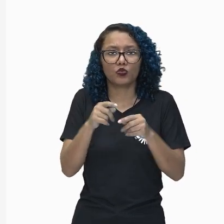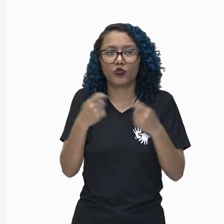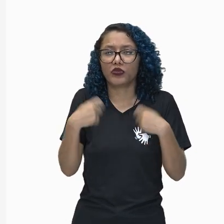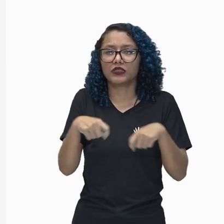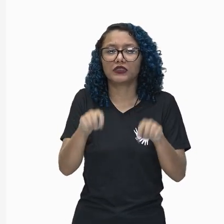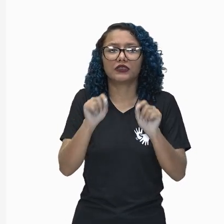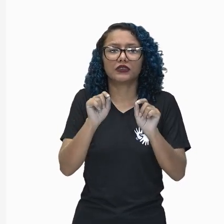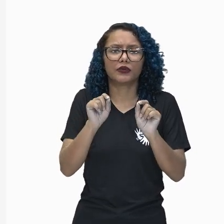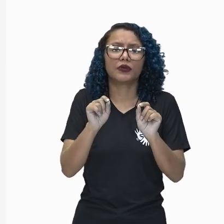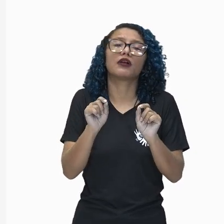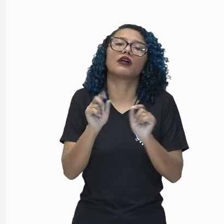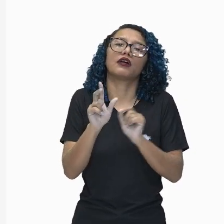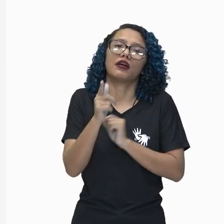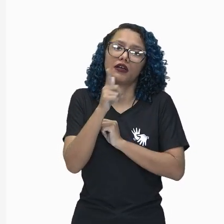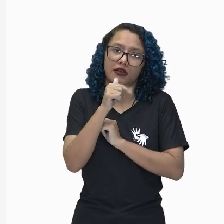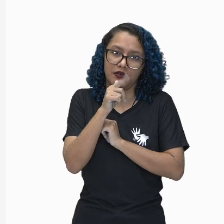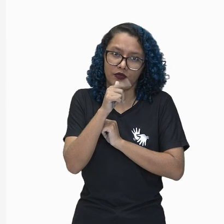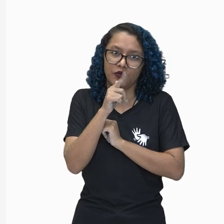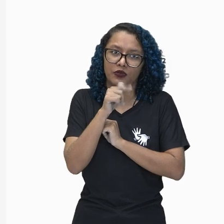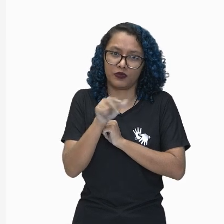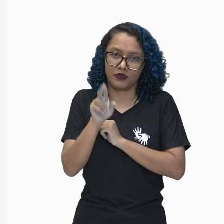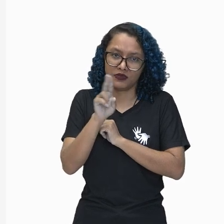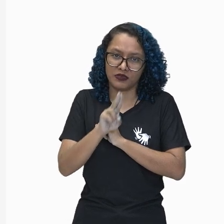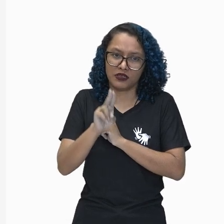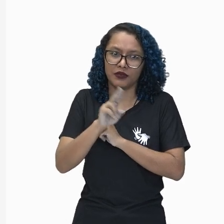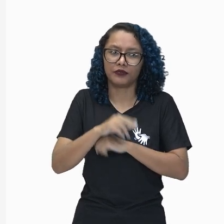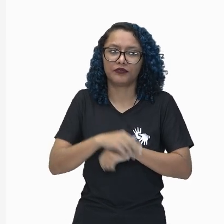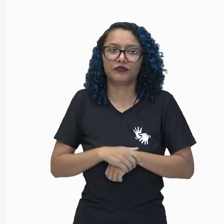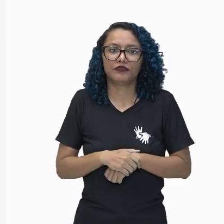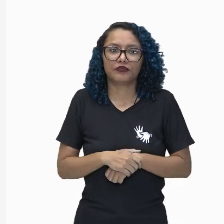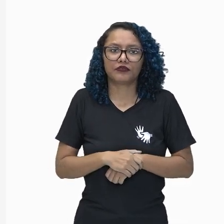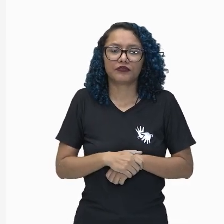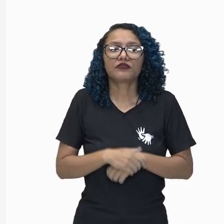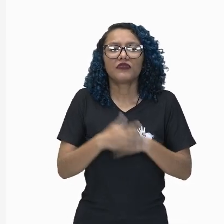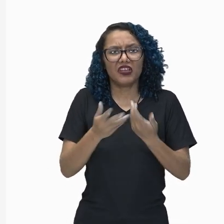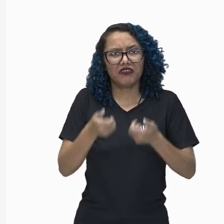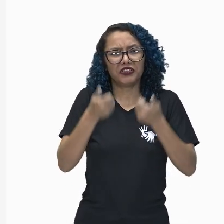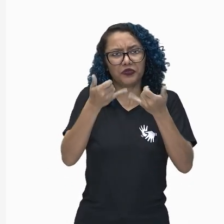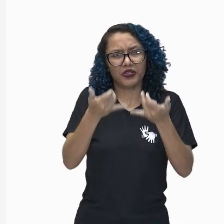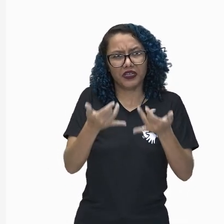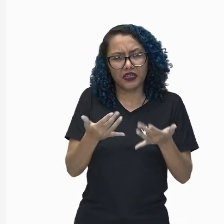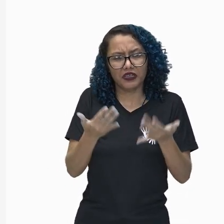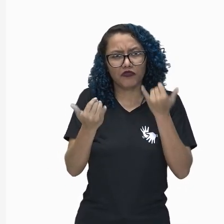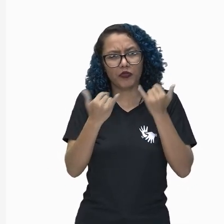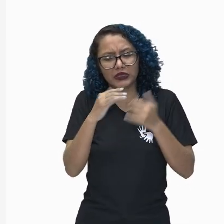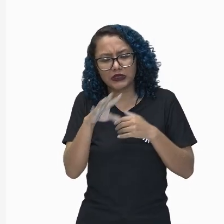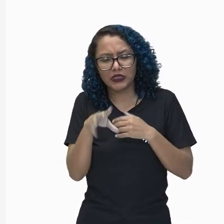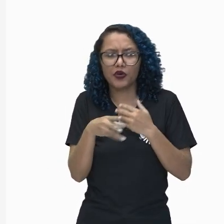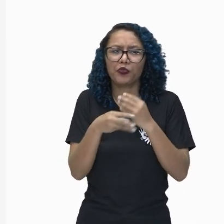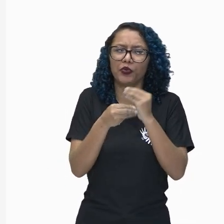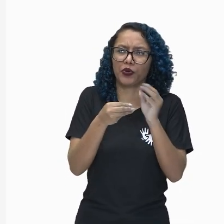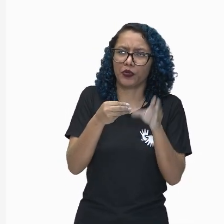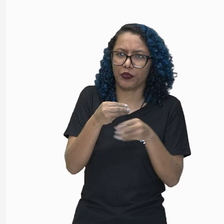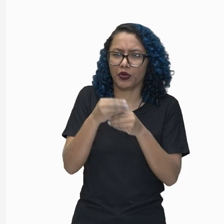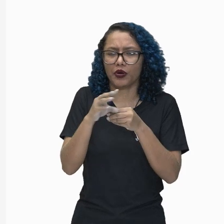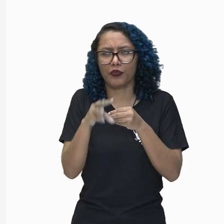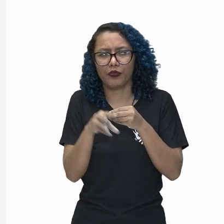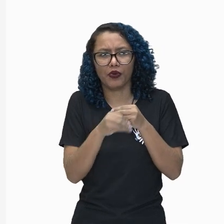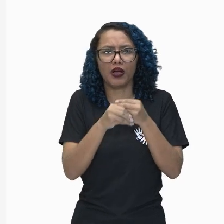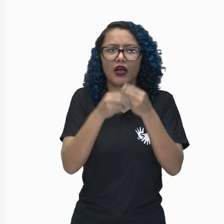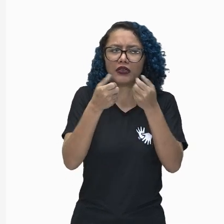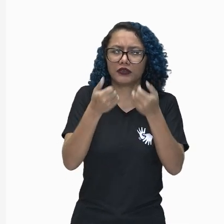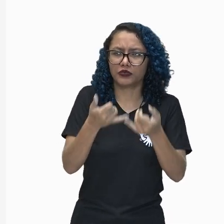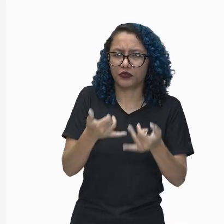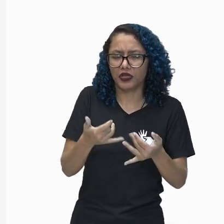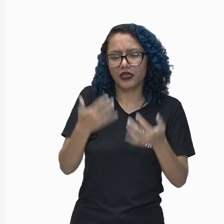produção. Então, ele vai abastecendo de informações sobre o consumo de água. Ele vai